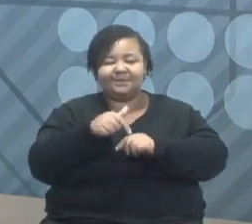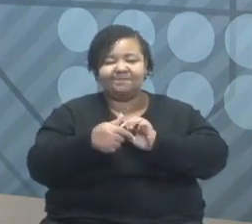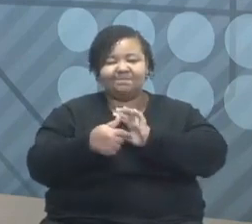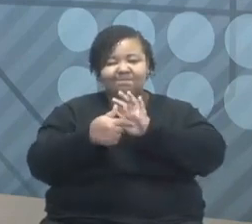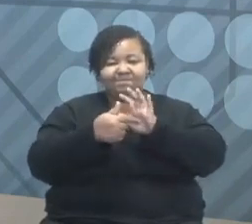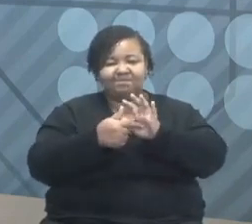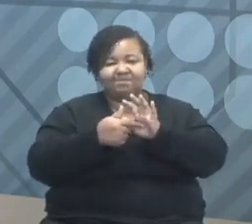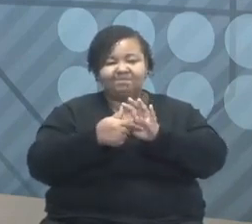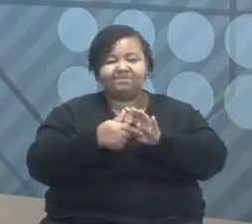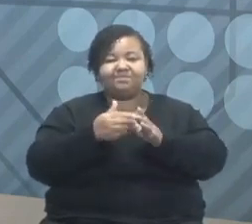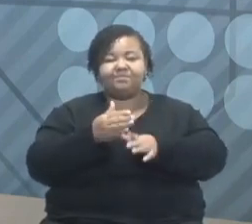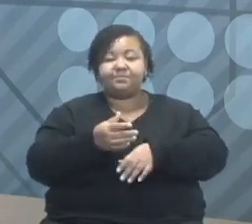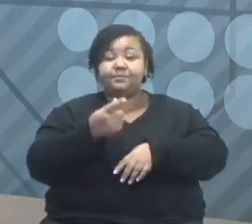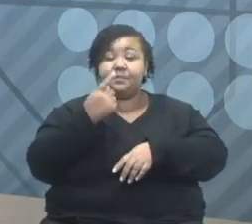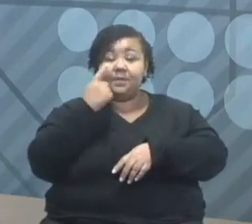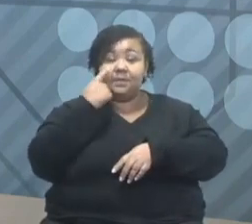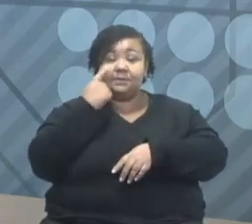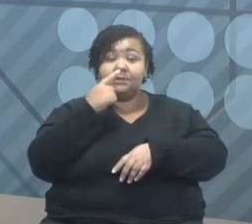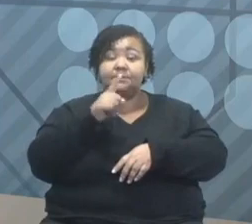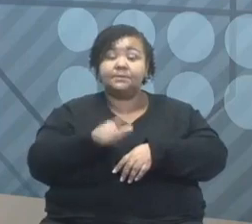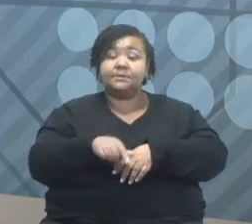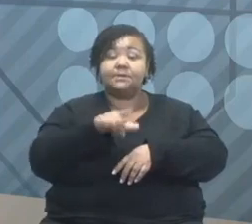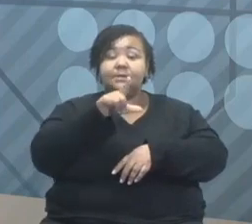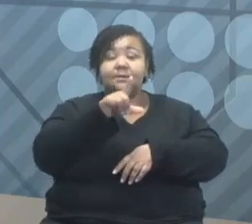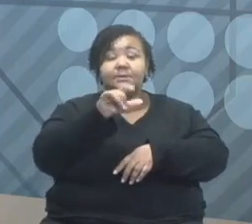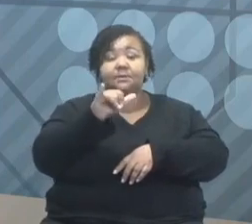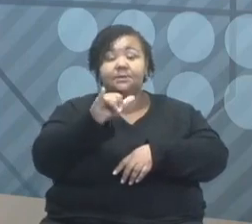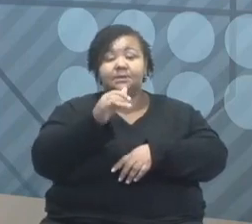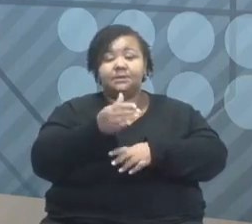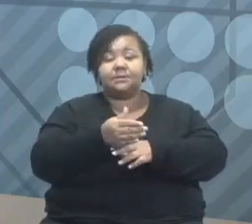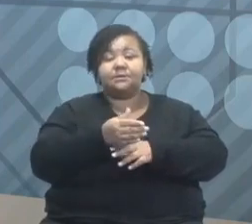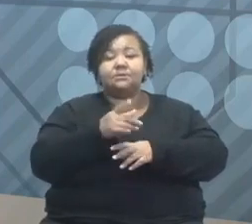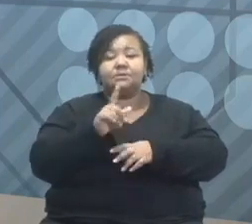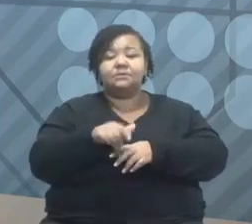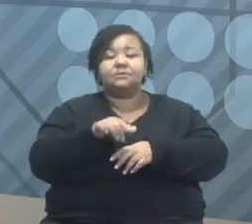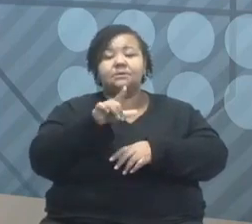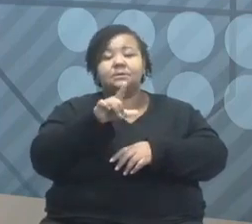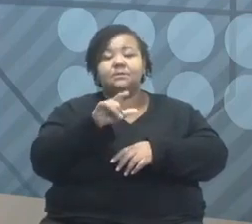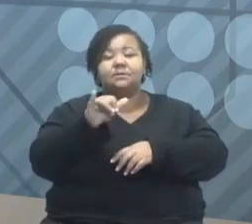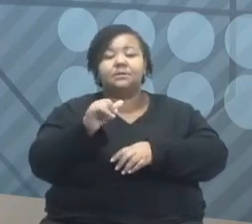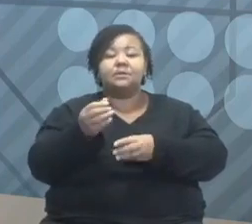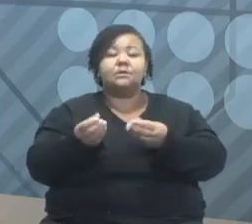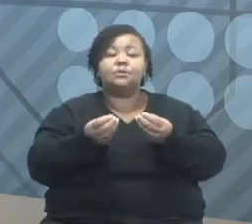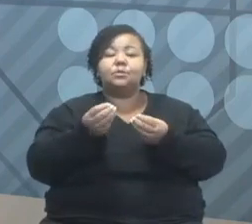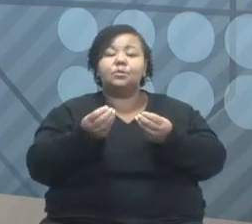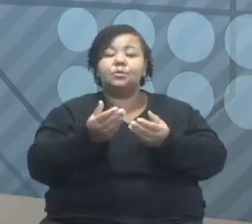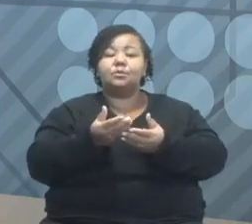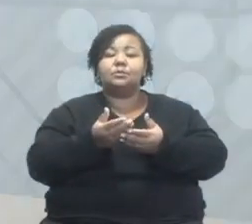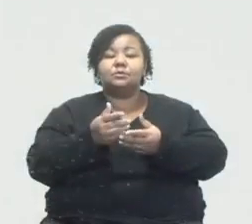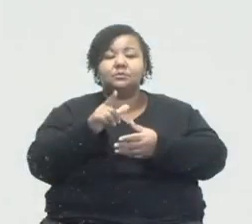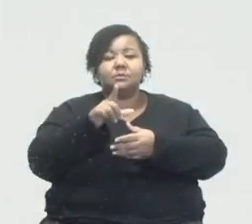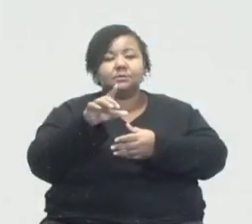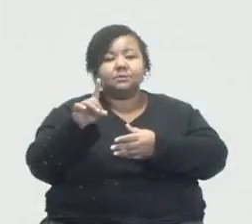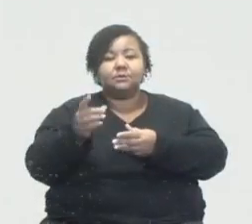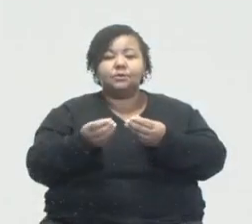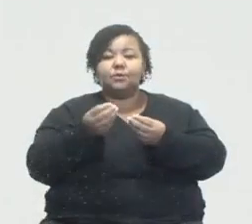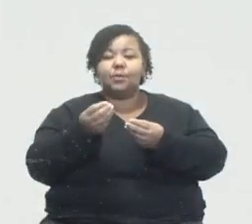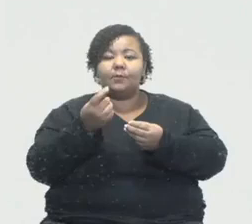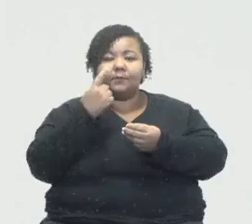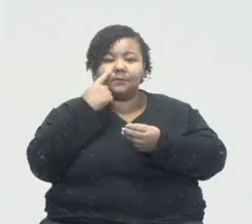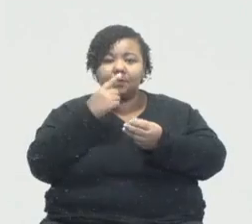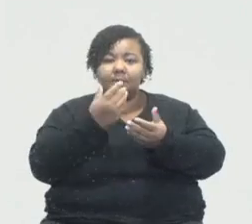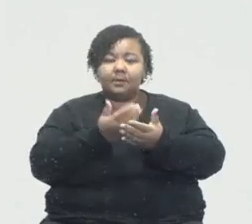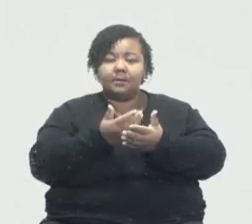apresentada. Vimos para ser linearmente independente. E para ser linearmente independente, professora, vamos ver o que nós vimos na